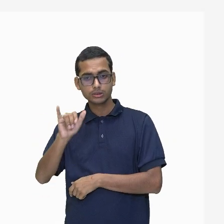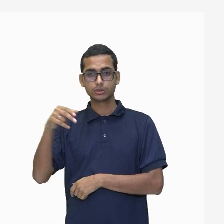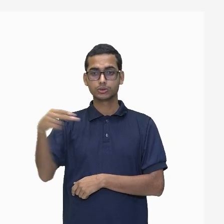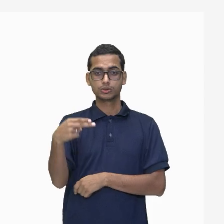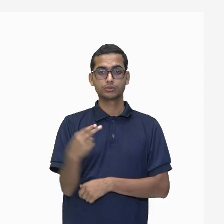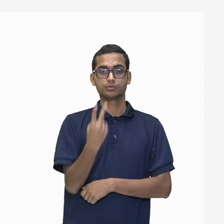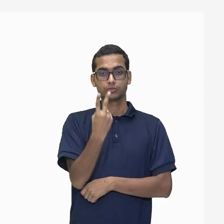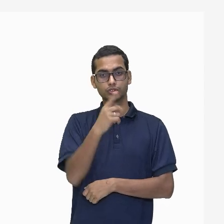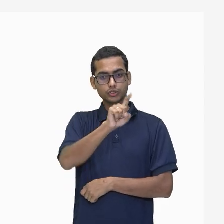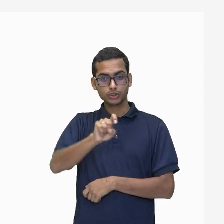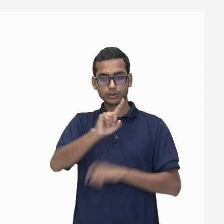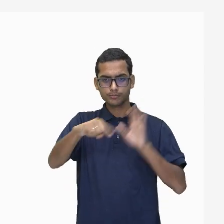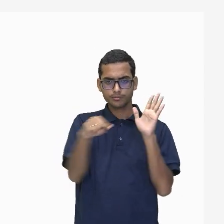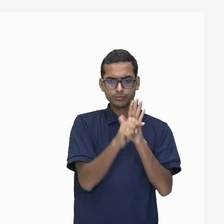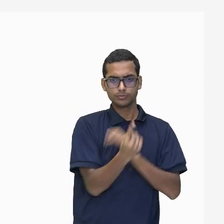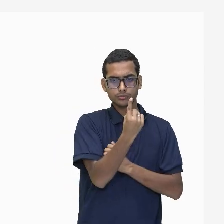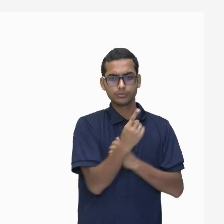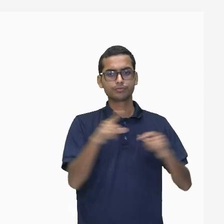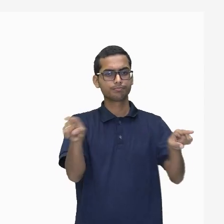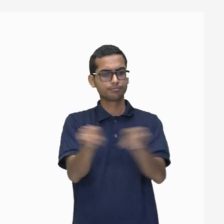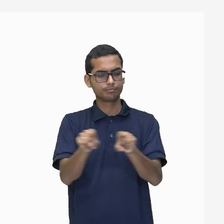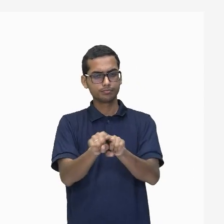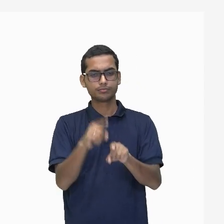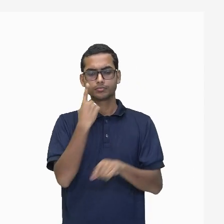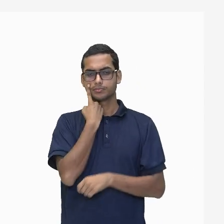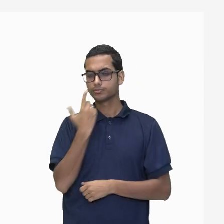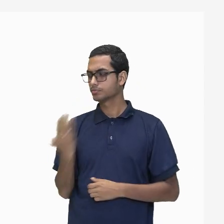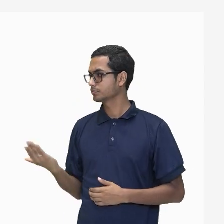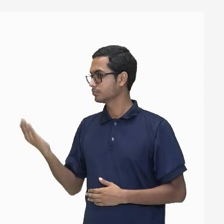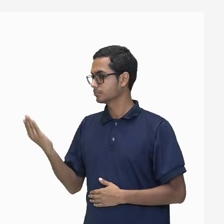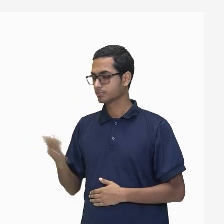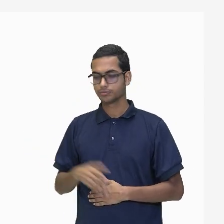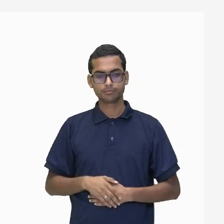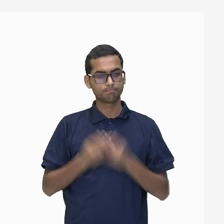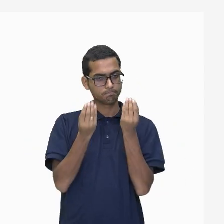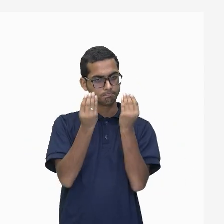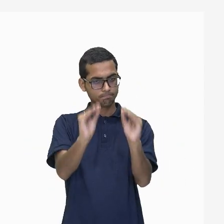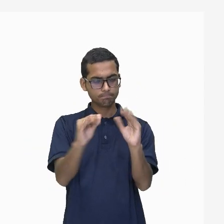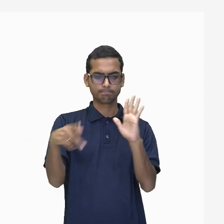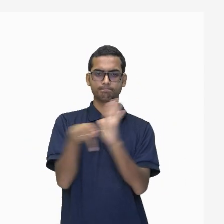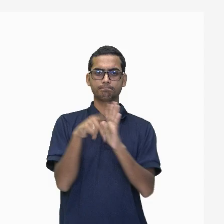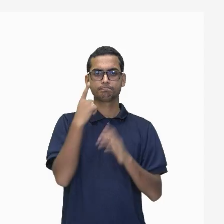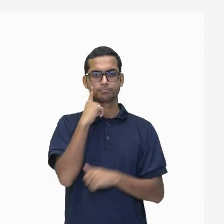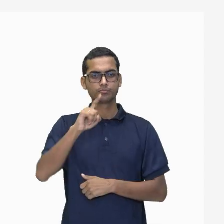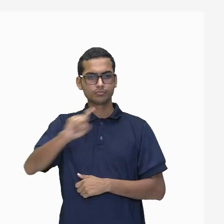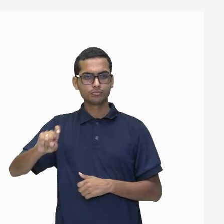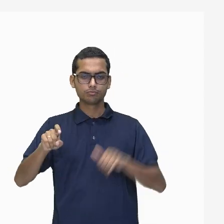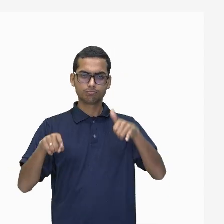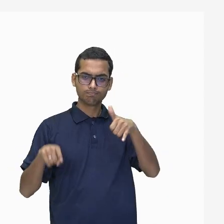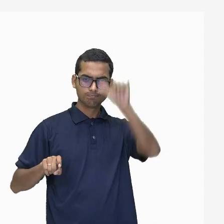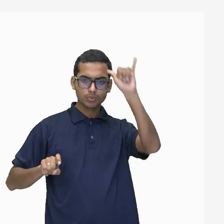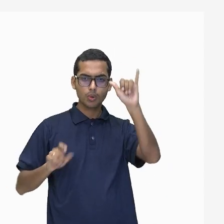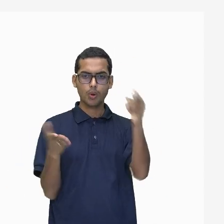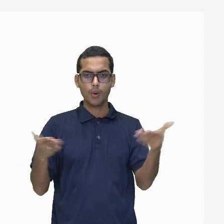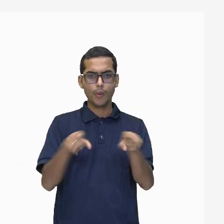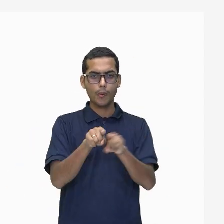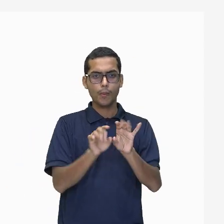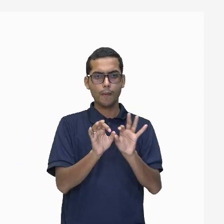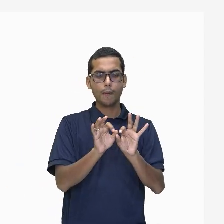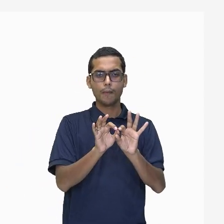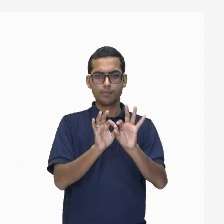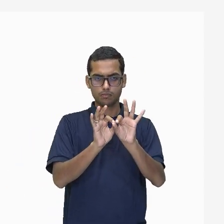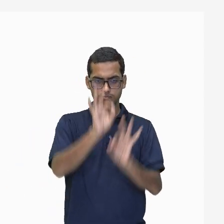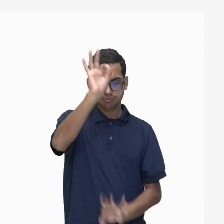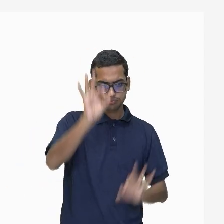o coeficiente b está bem claro aí, ó, menos 1. Coloquei ali no eixo de y. A raiz da função eu tenho que igualar a 0, como a gente